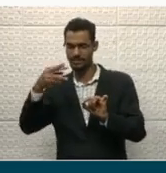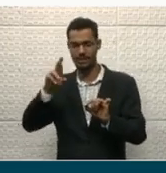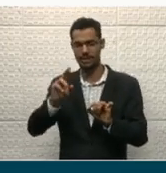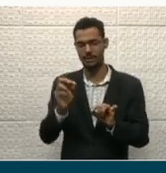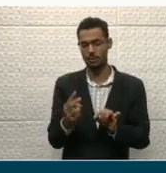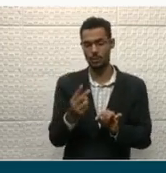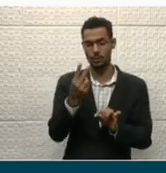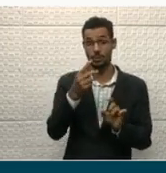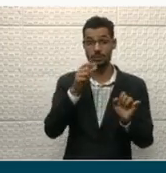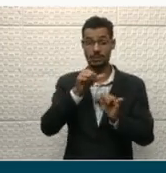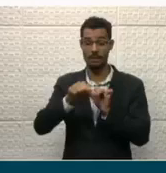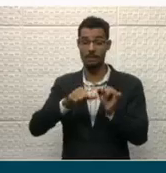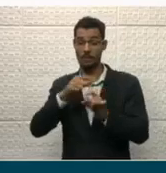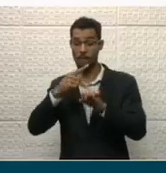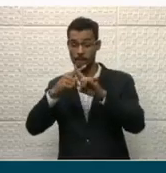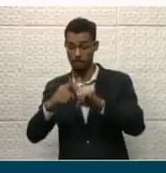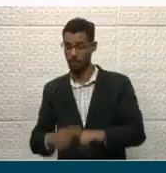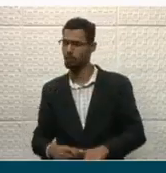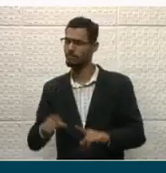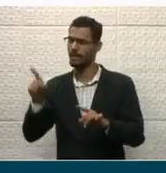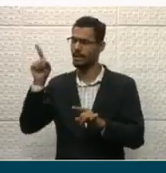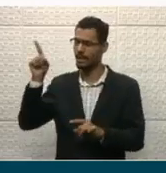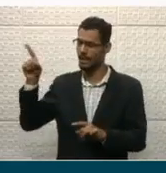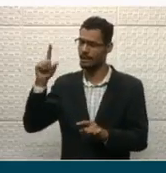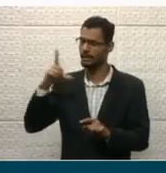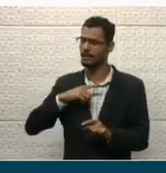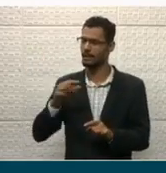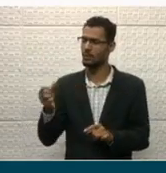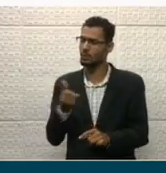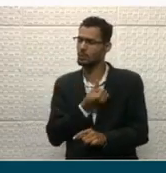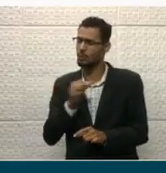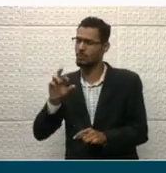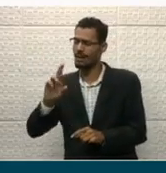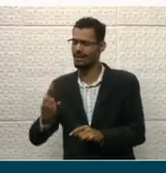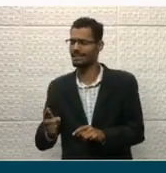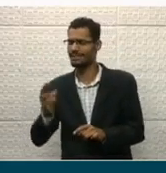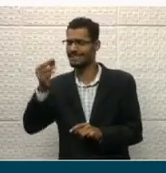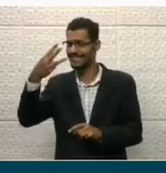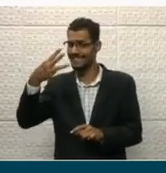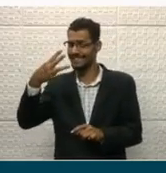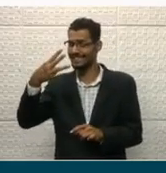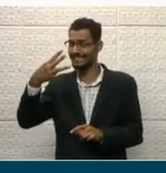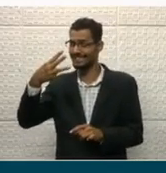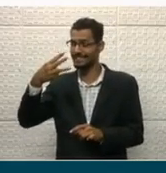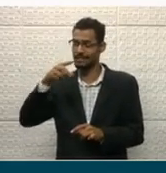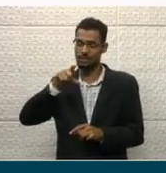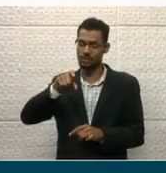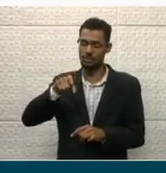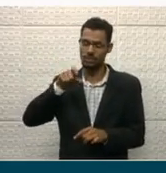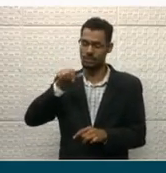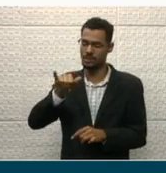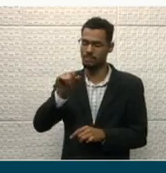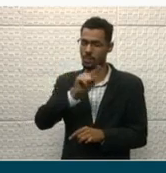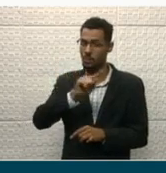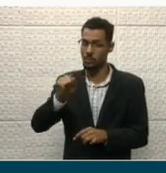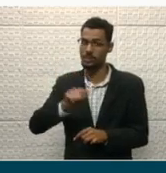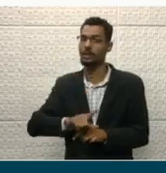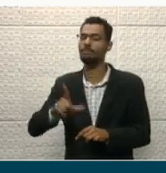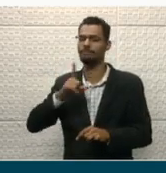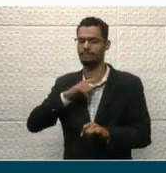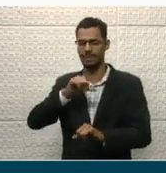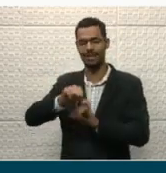de tal forma que quando eu multiplico essa matriz por um vetor do R3, um vetor XYZ, eu